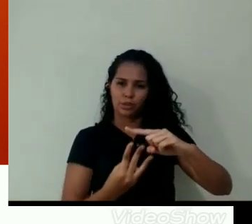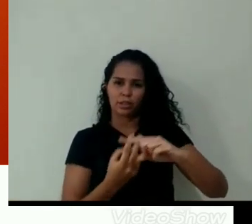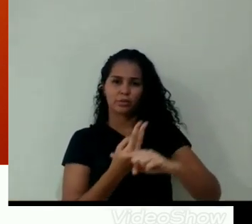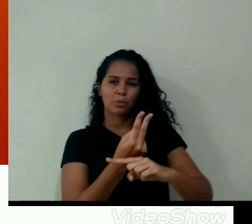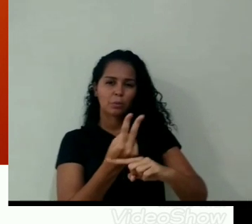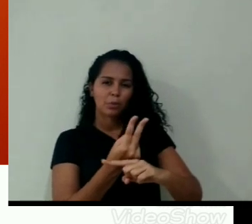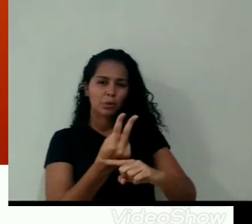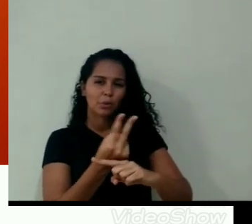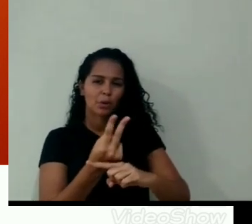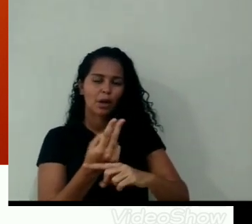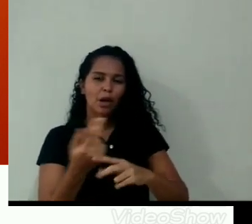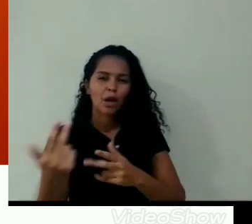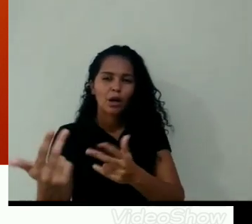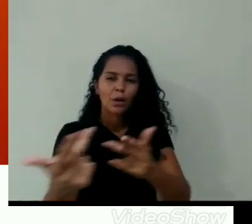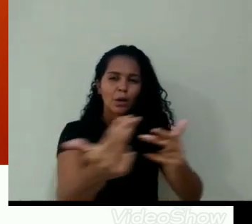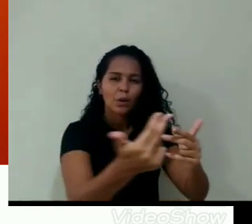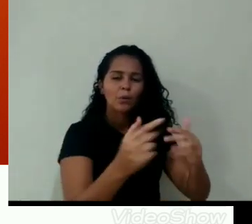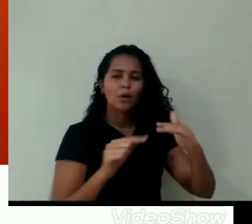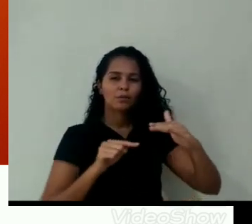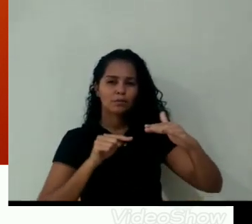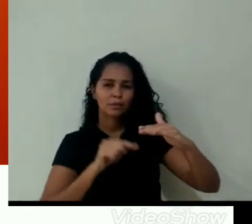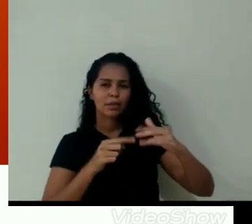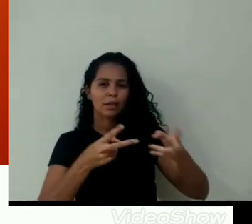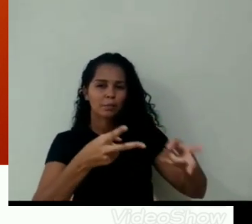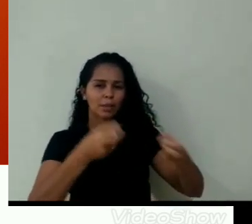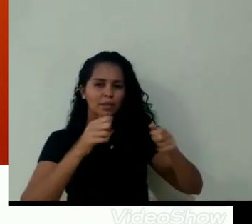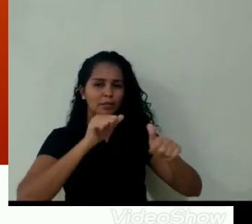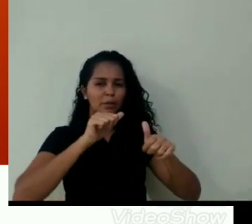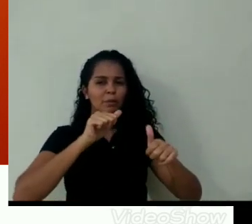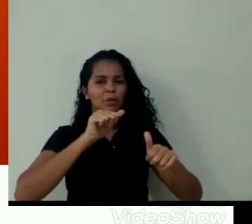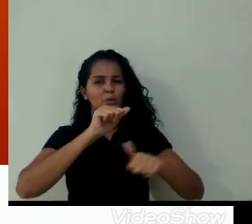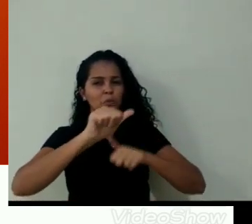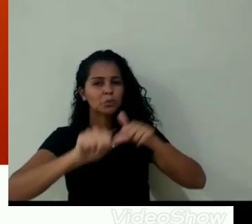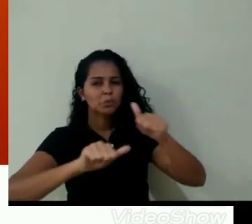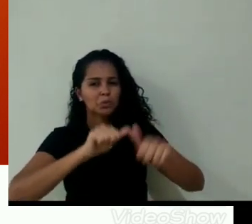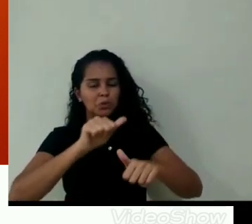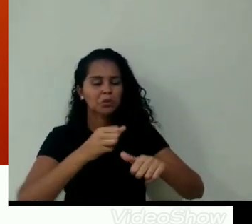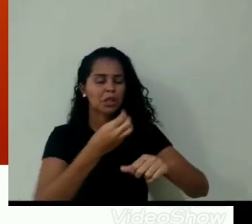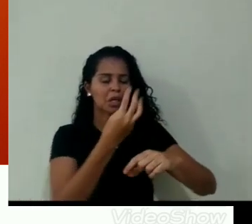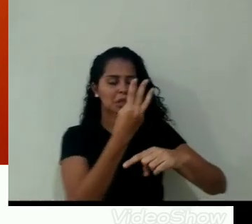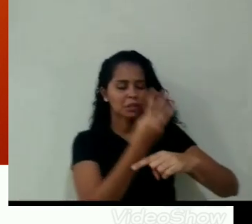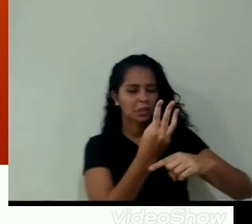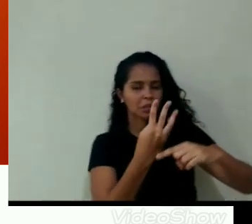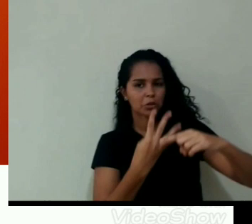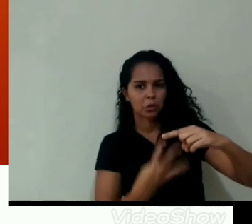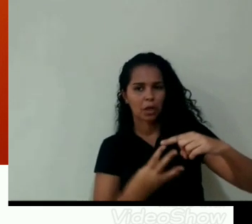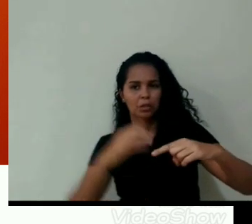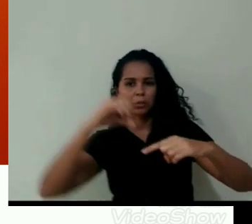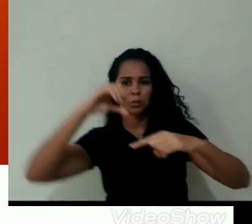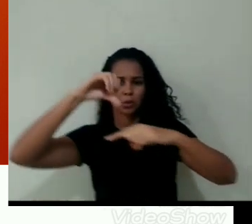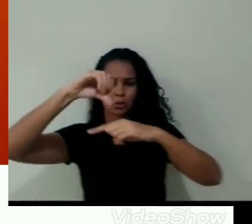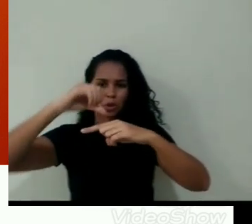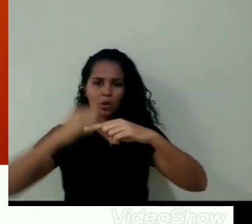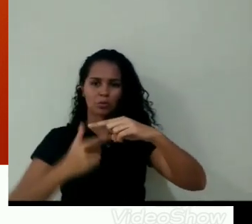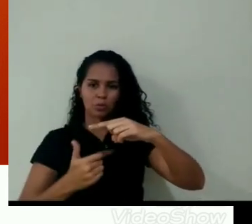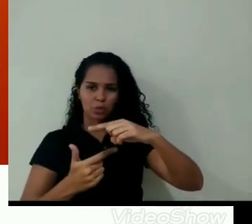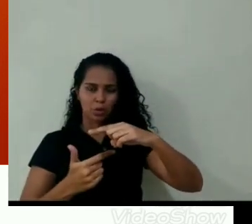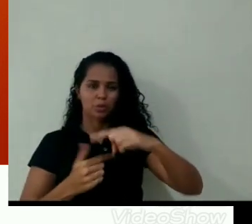dozeavos e 2/3 por 8 dozeavos. E agora eu tenho uma operação